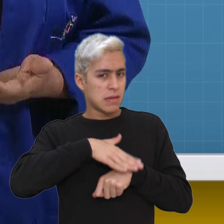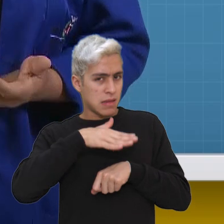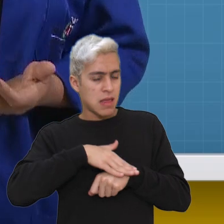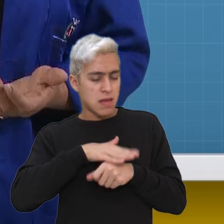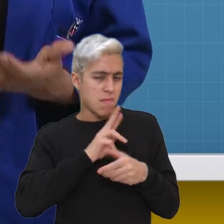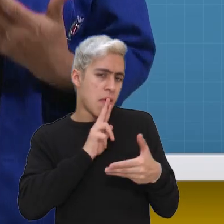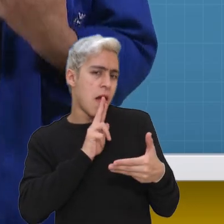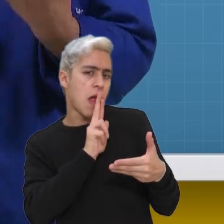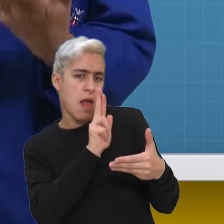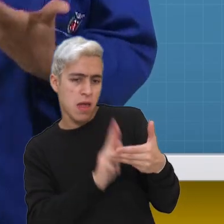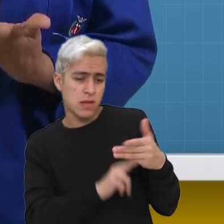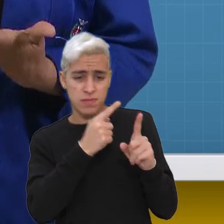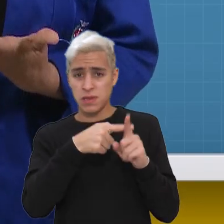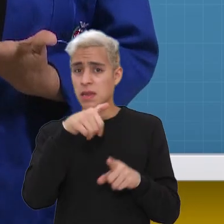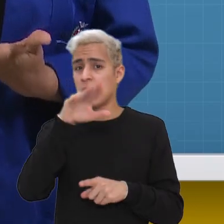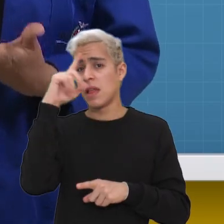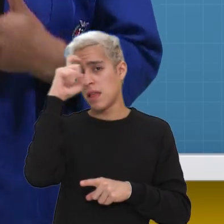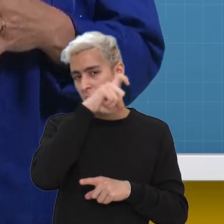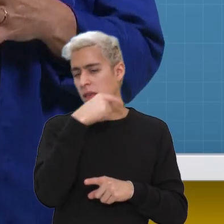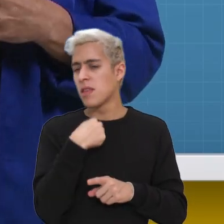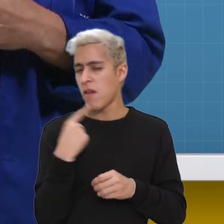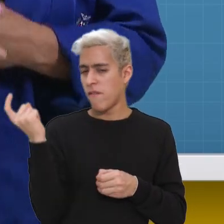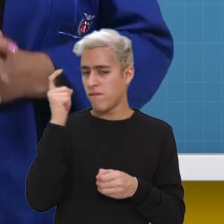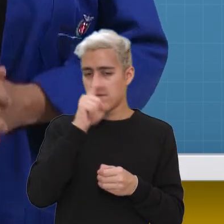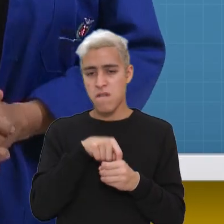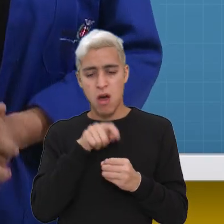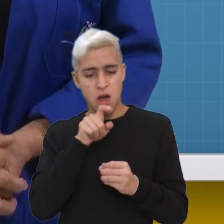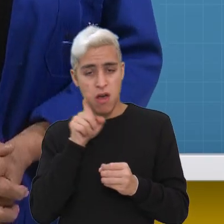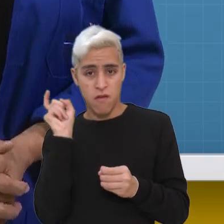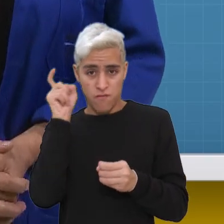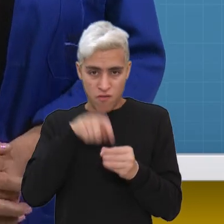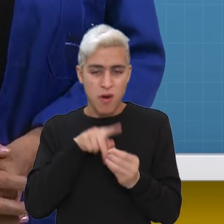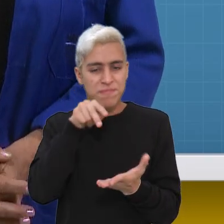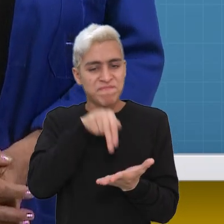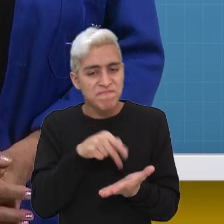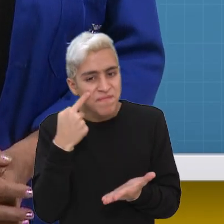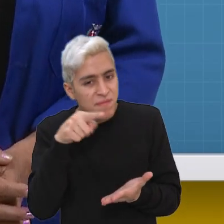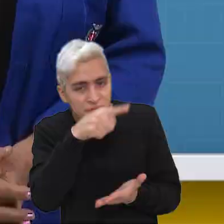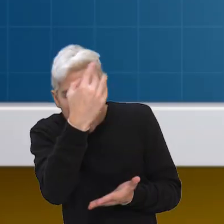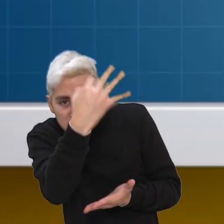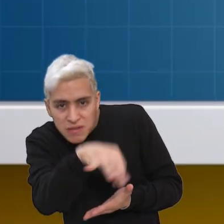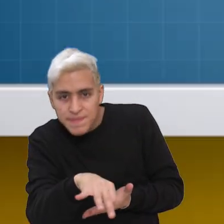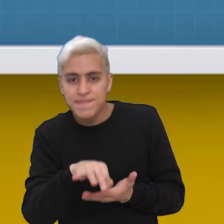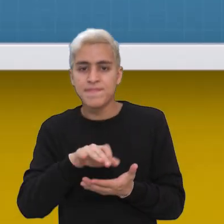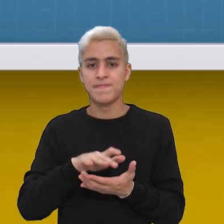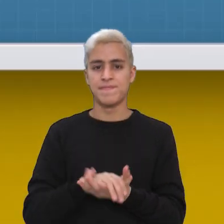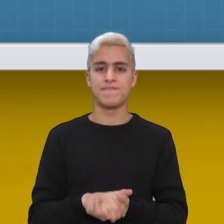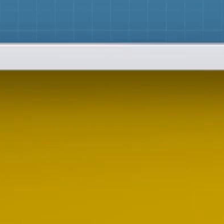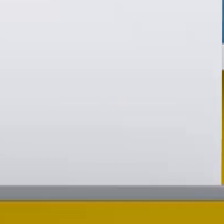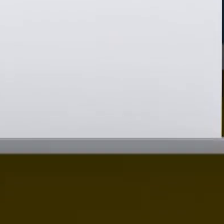mais de tempo, porque agora dificultou. E eu já volto para ver se você acertou, ok?